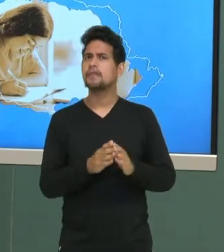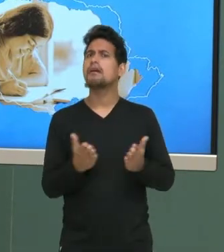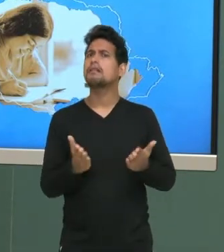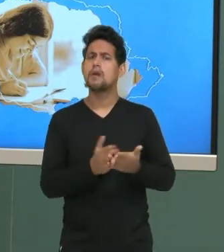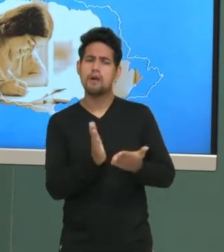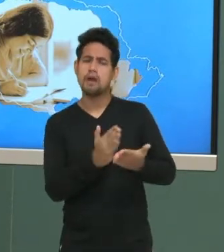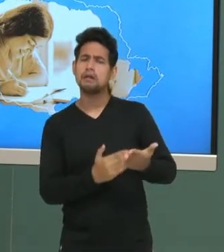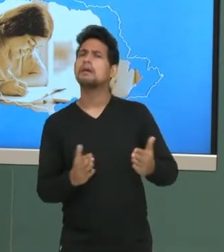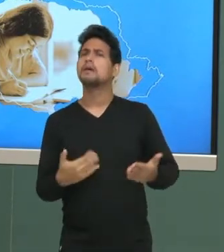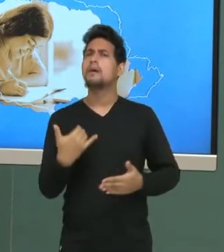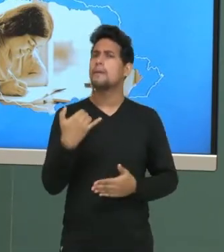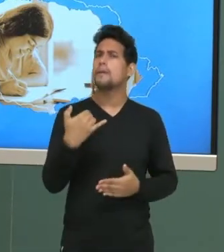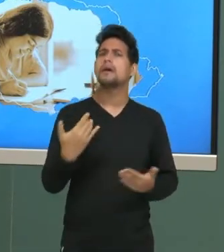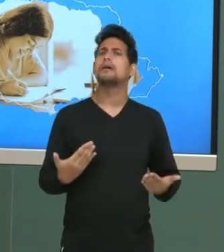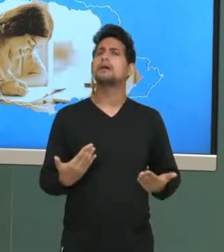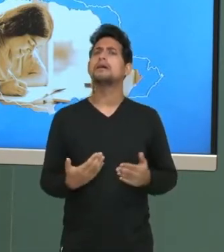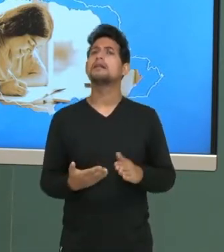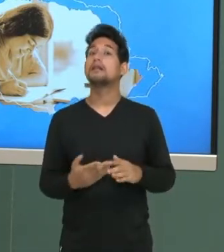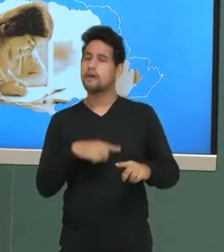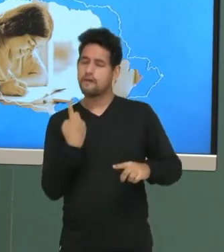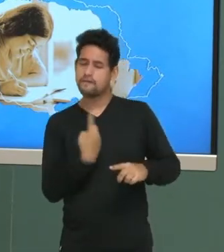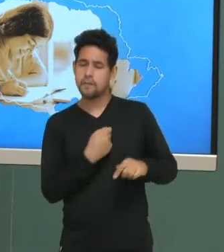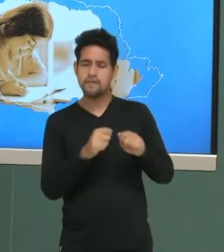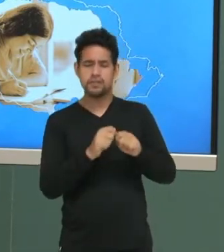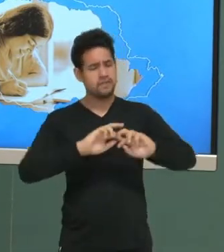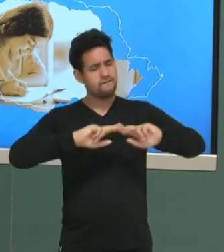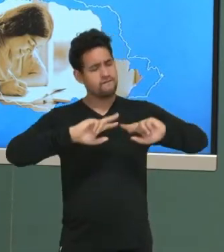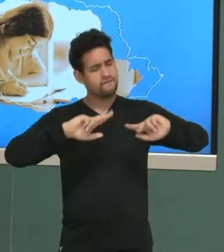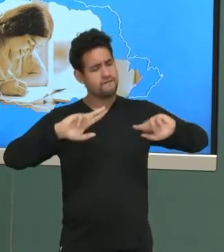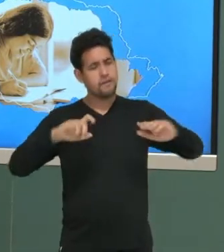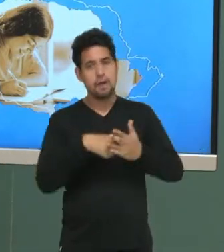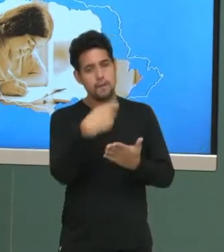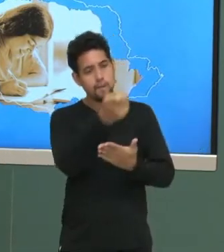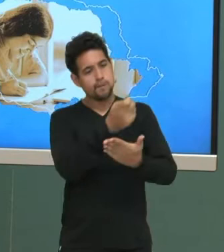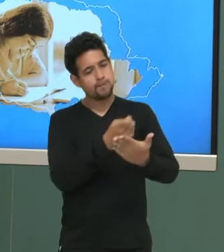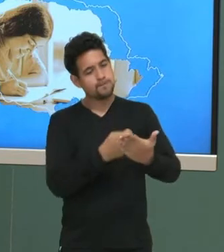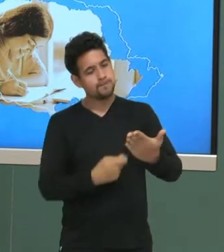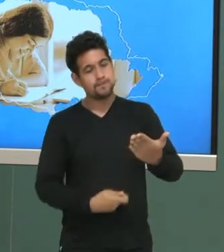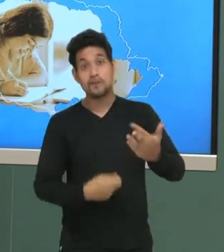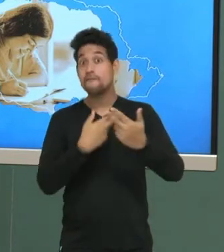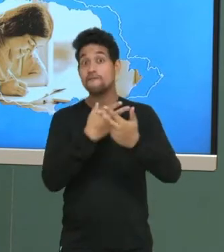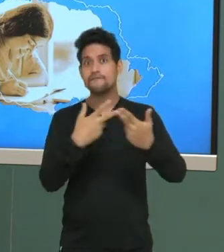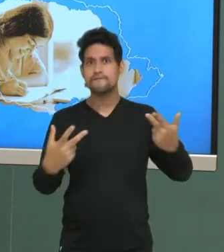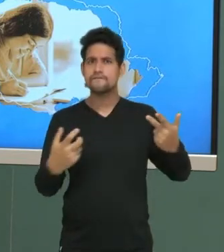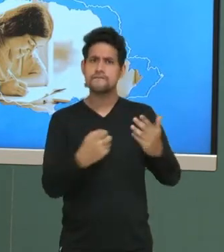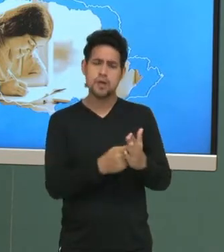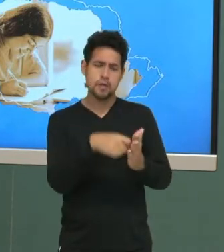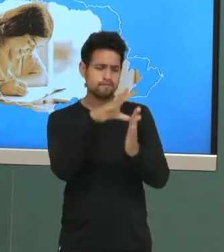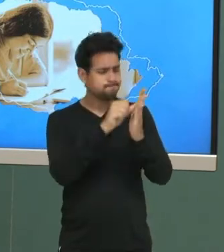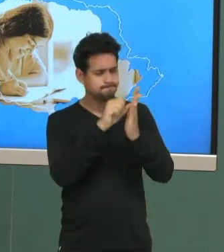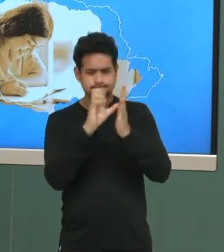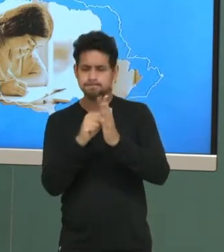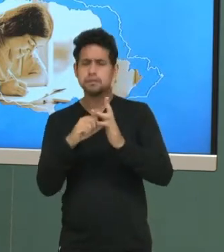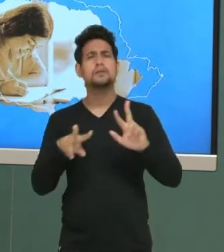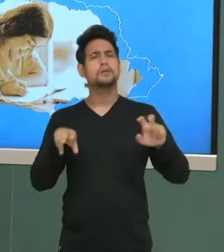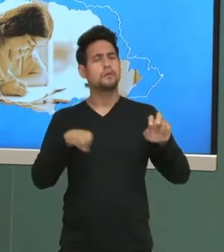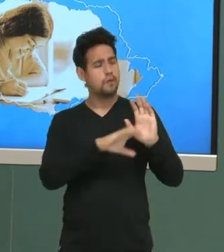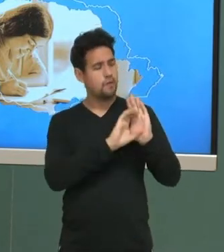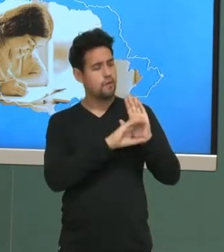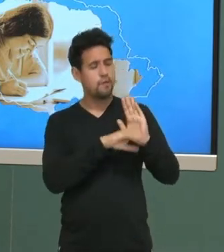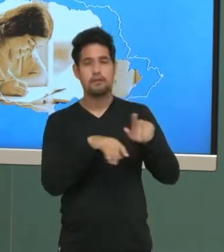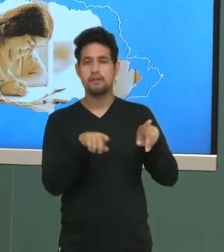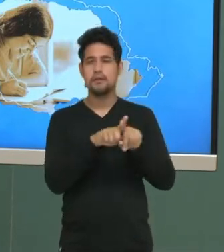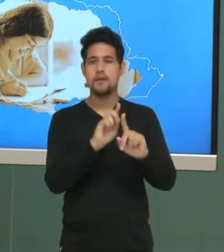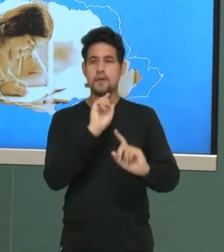Cadê o seu penal? Nós vamos fazer muitas anotações, muitos registros de conceitos,